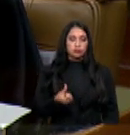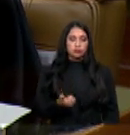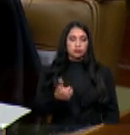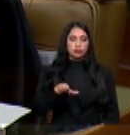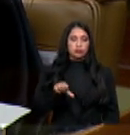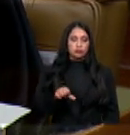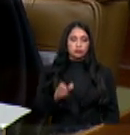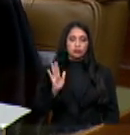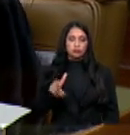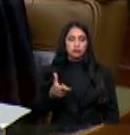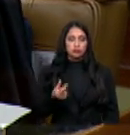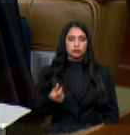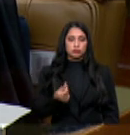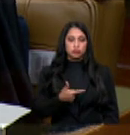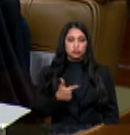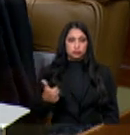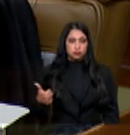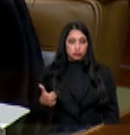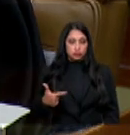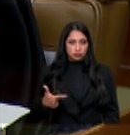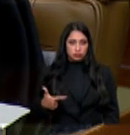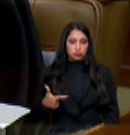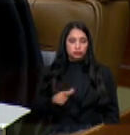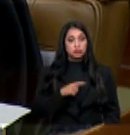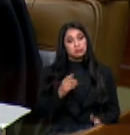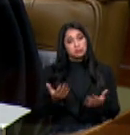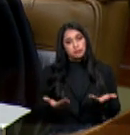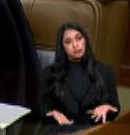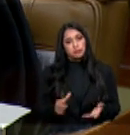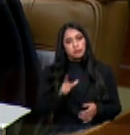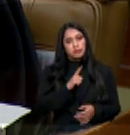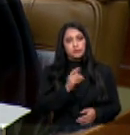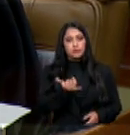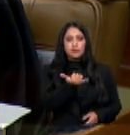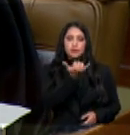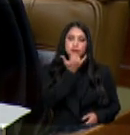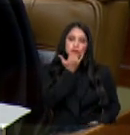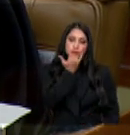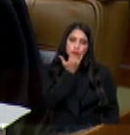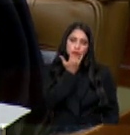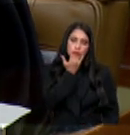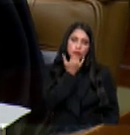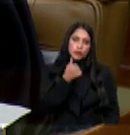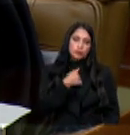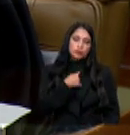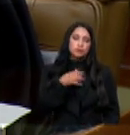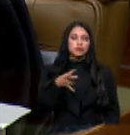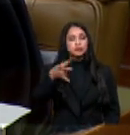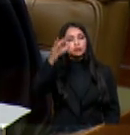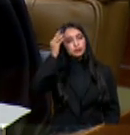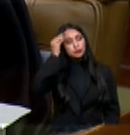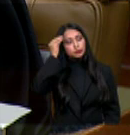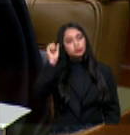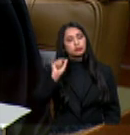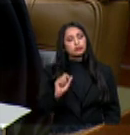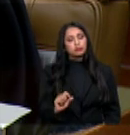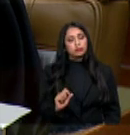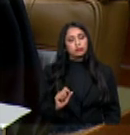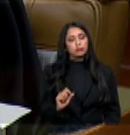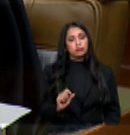12.619 de 2012. Aqui temos, com toda a vênia, um fenômeno